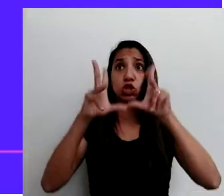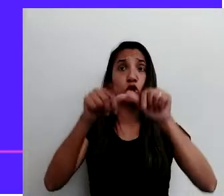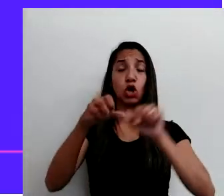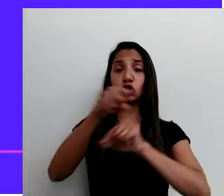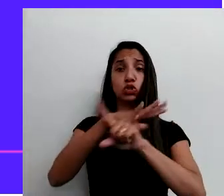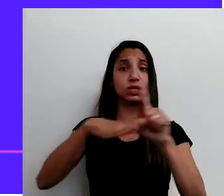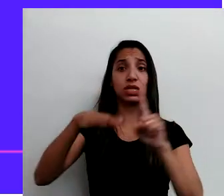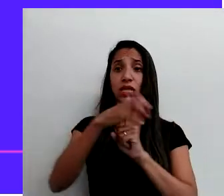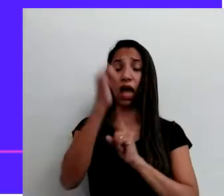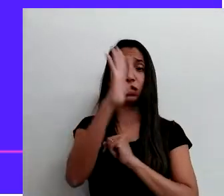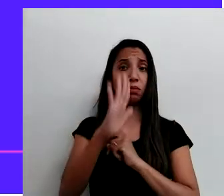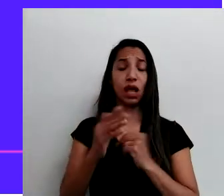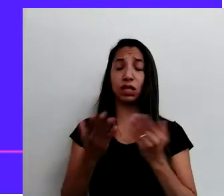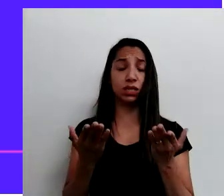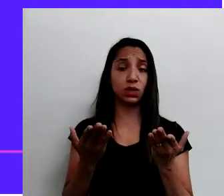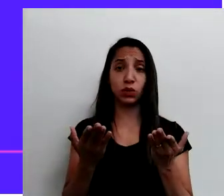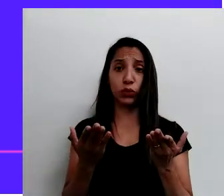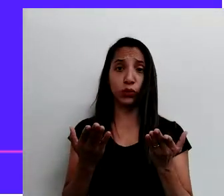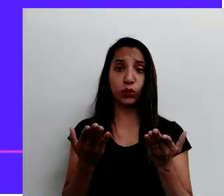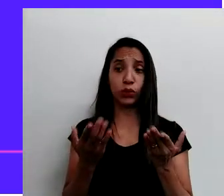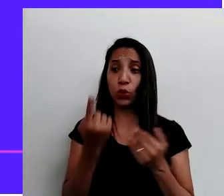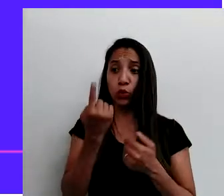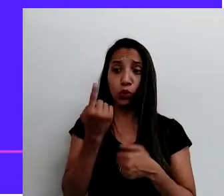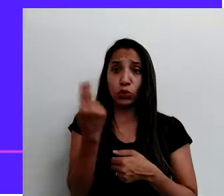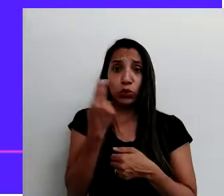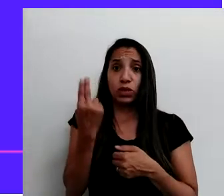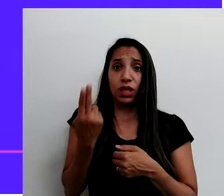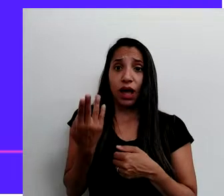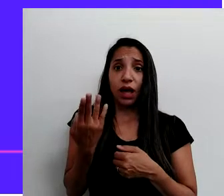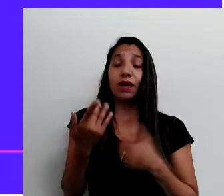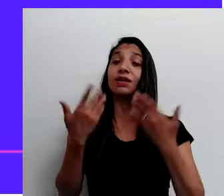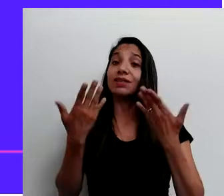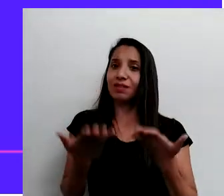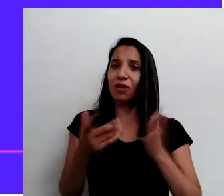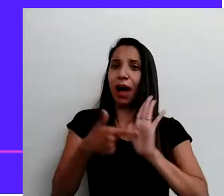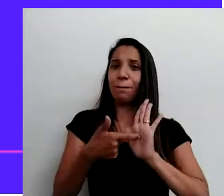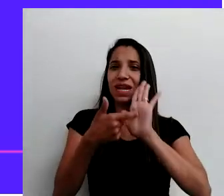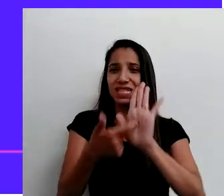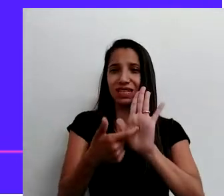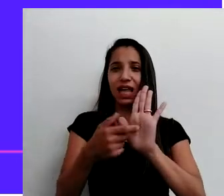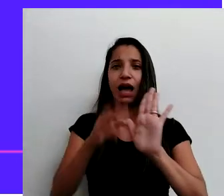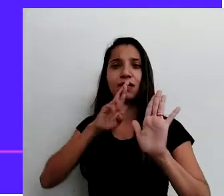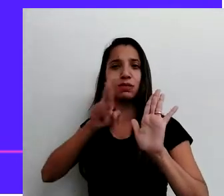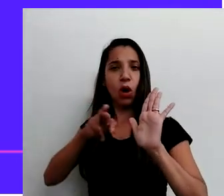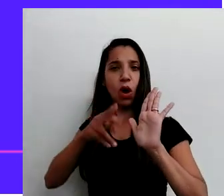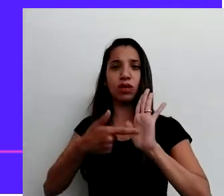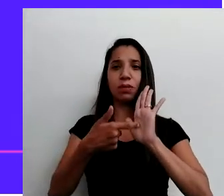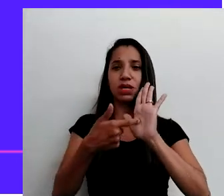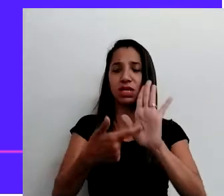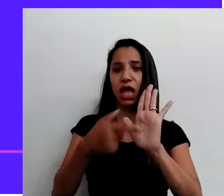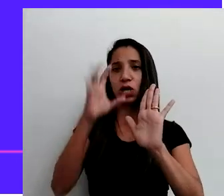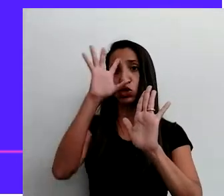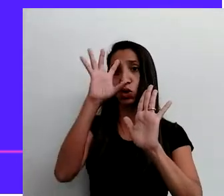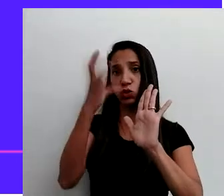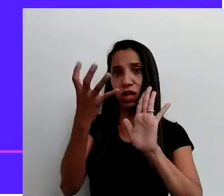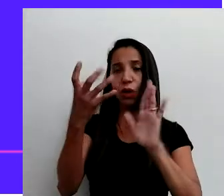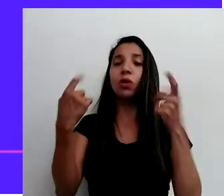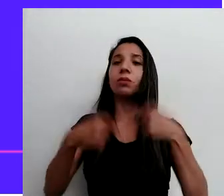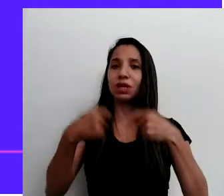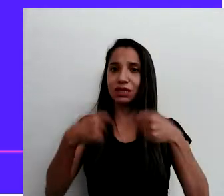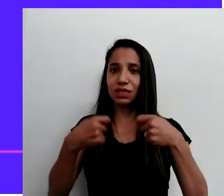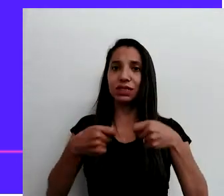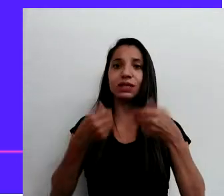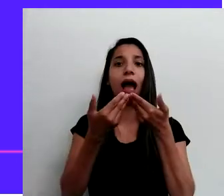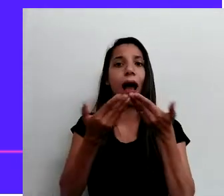apresentar soluções, essas soluções têm que ser igualmente complexas, amplas e democráticas. E,